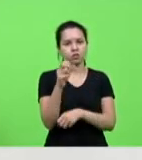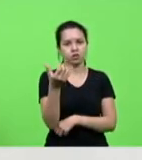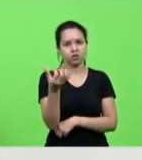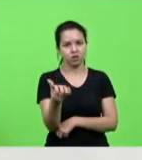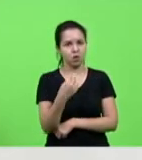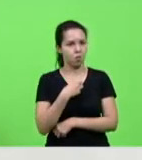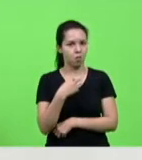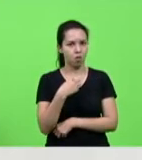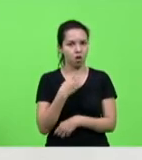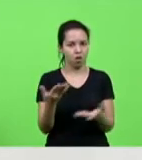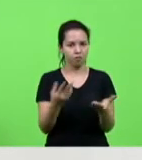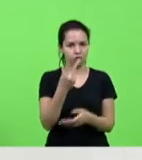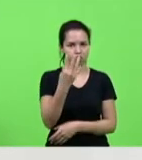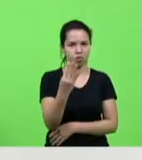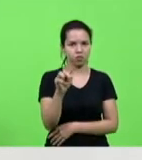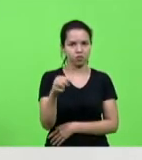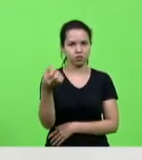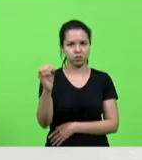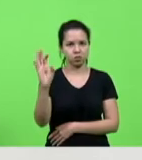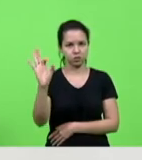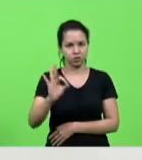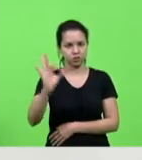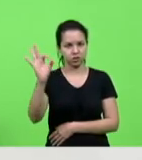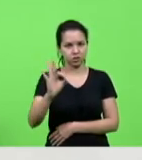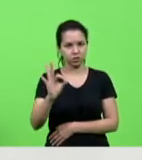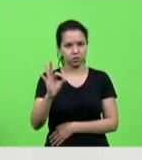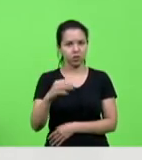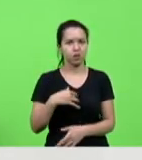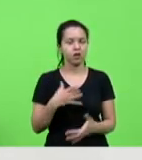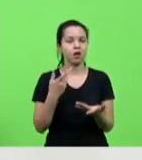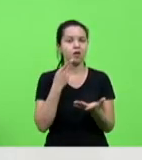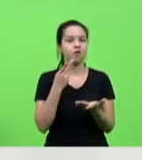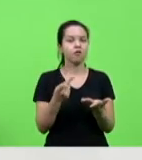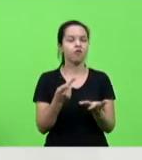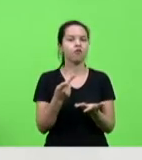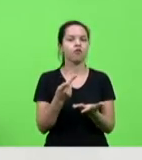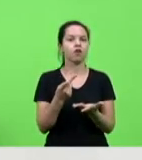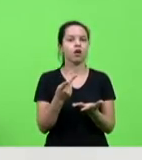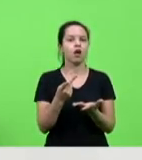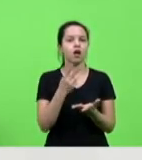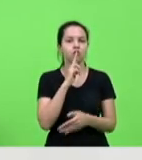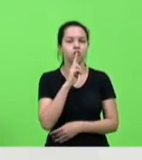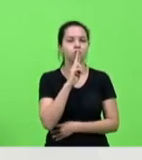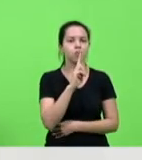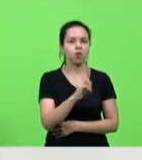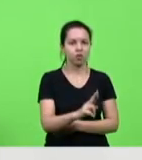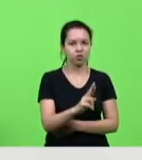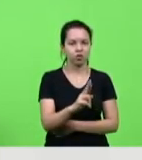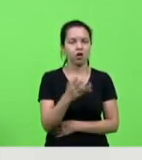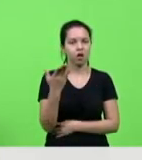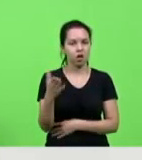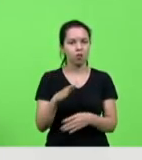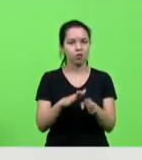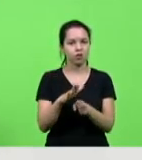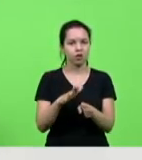24,07%. E daí? Eu quero saber a resposta do conselheiro Eneu, aliás,